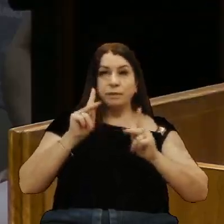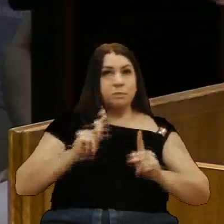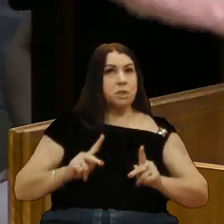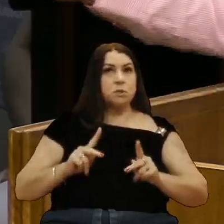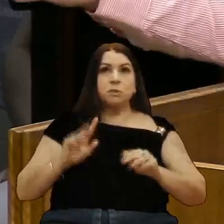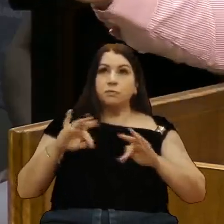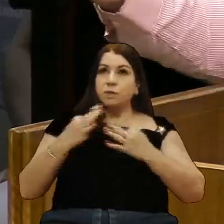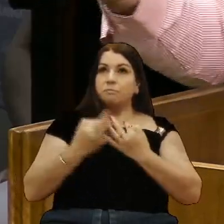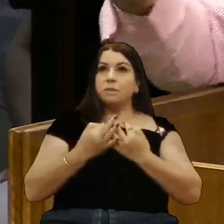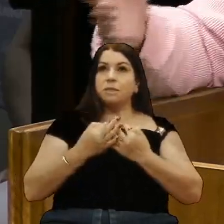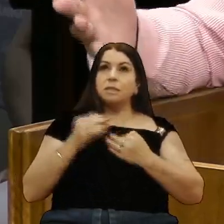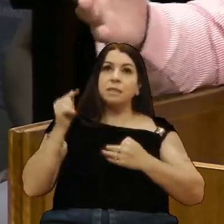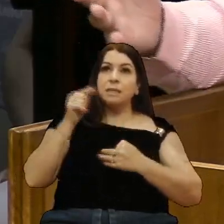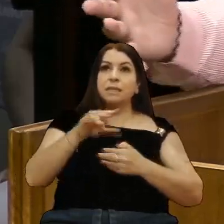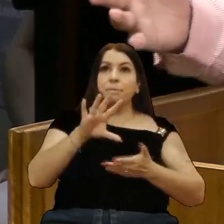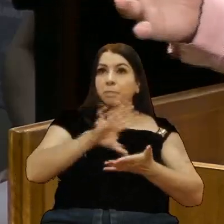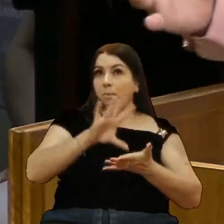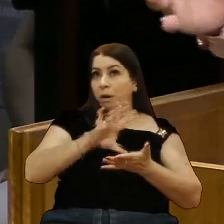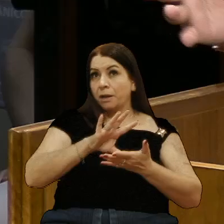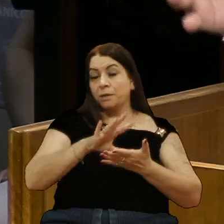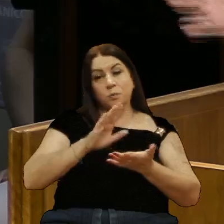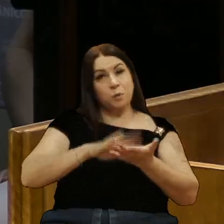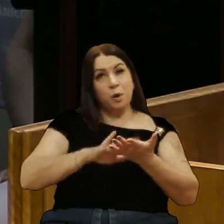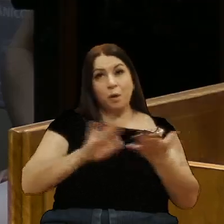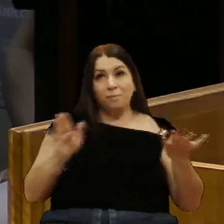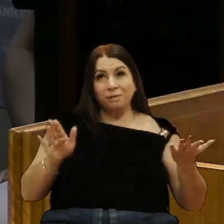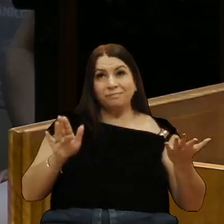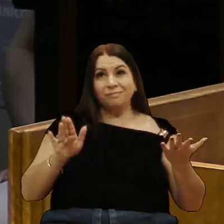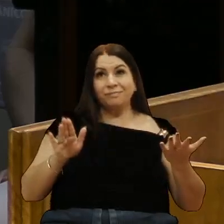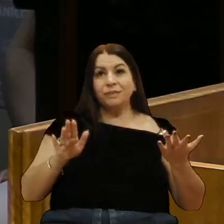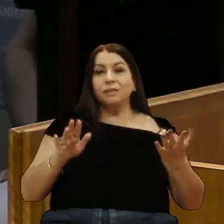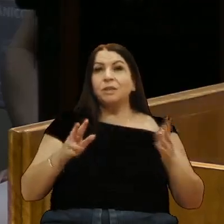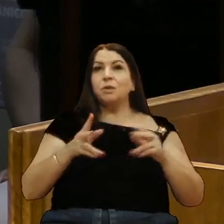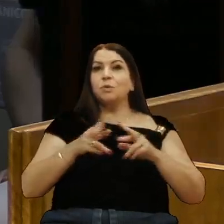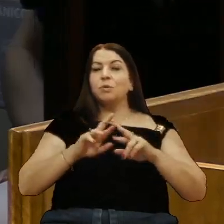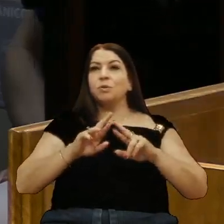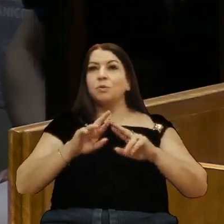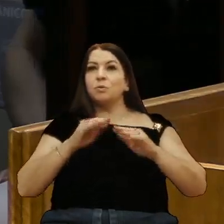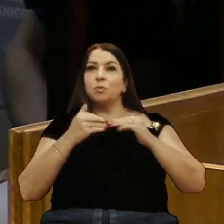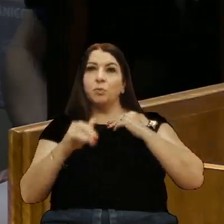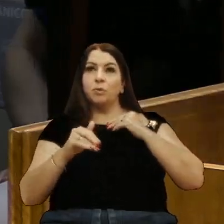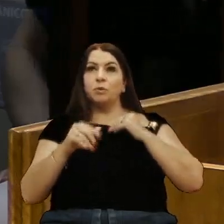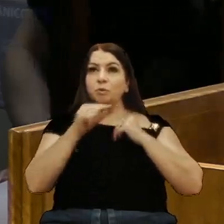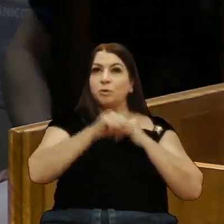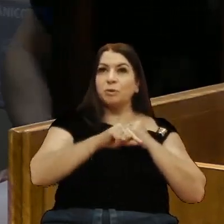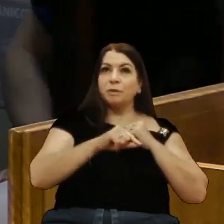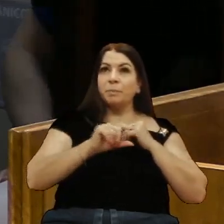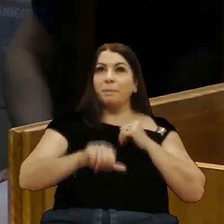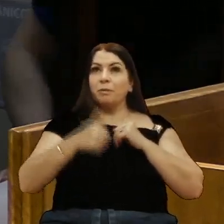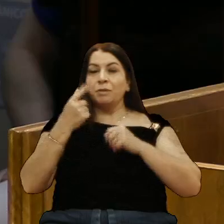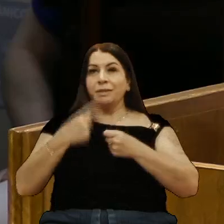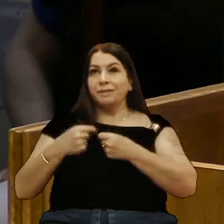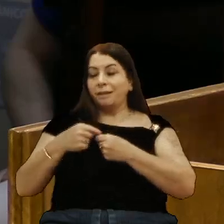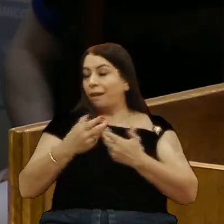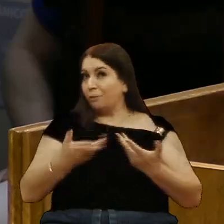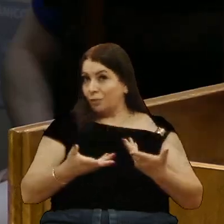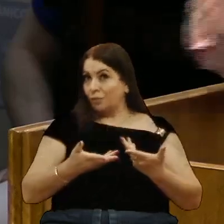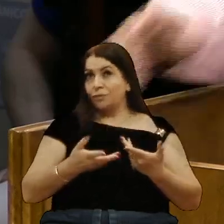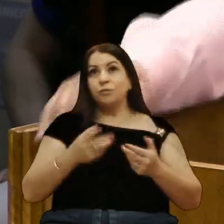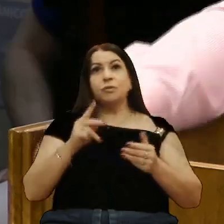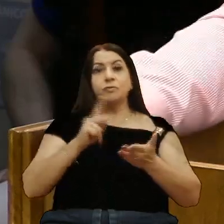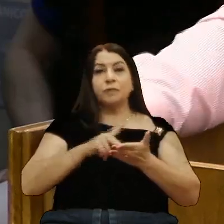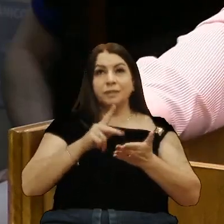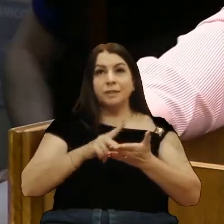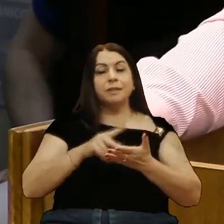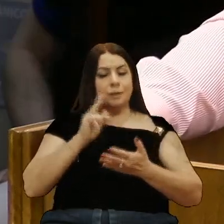as famílias, irem para a praça, que é o que a gente cobra. Aqui, quando a oposição se manifesta no sentido de melhorar a cidade. E, de fato,